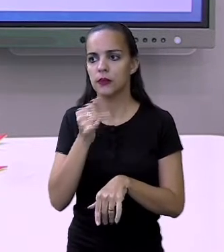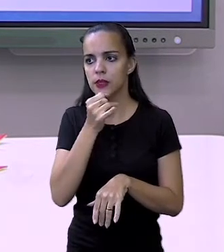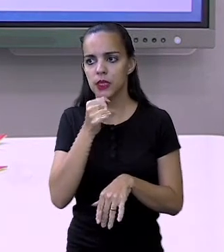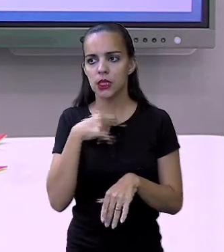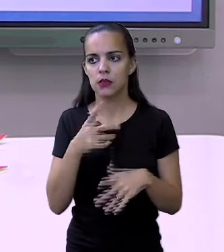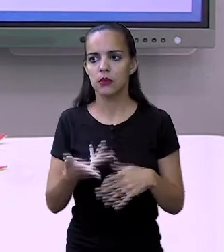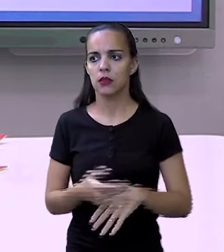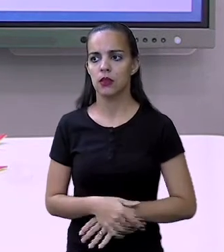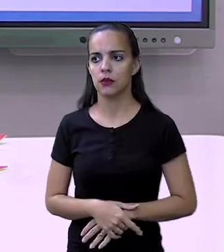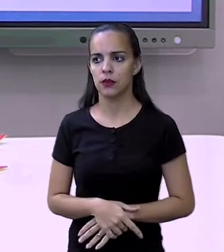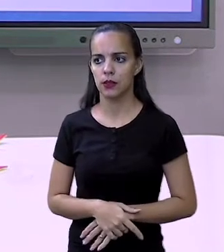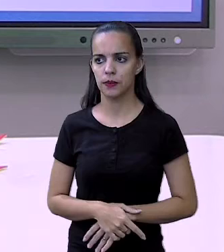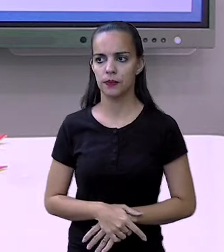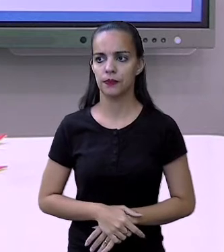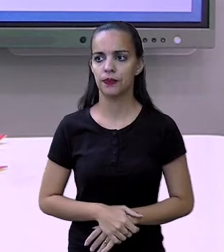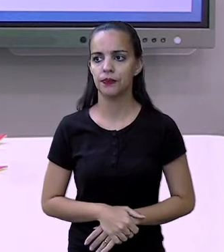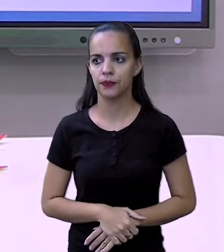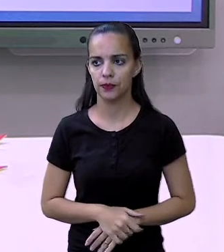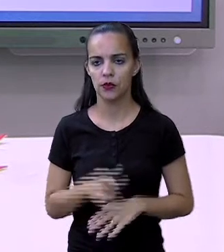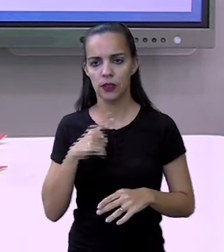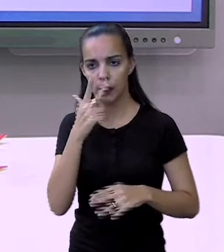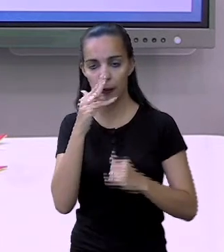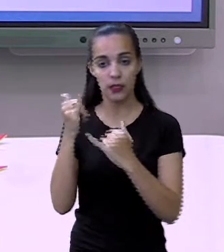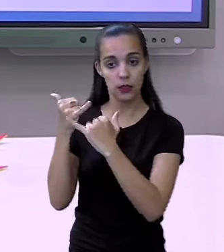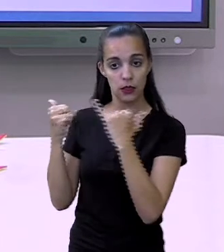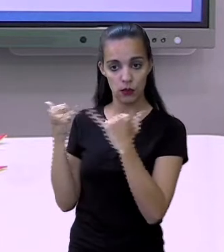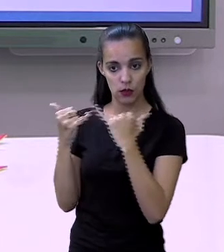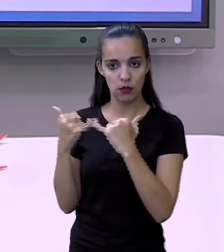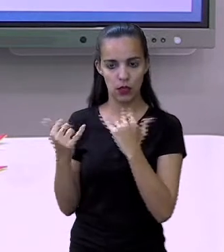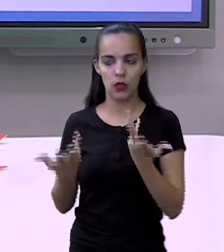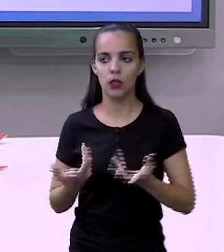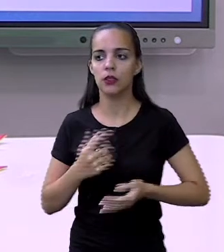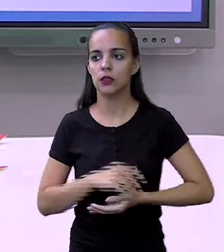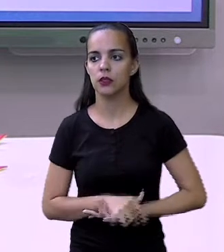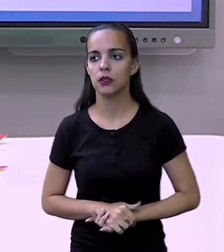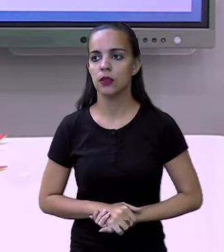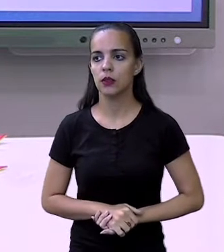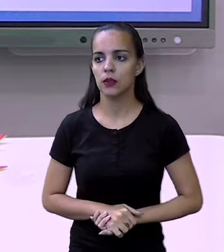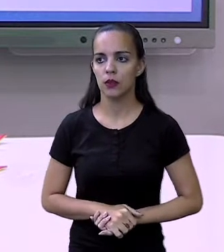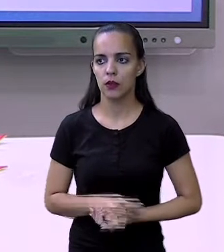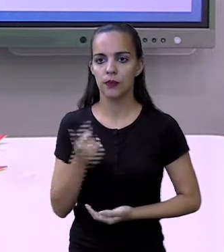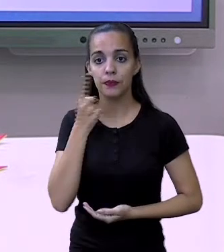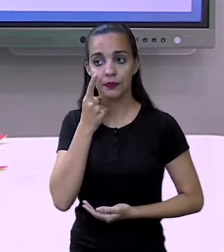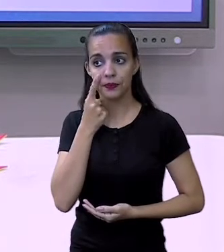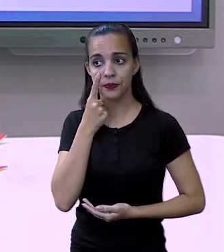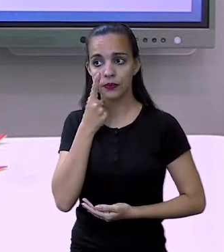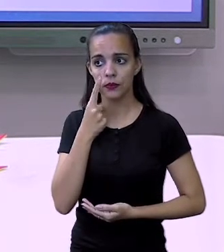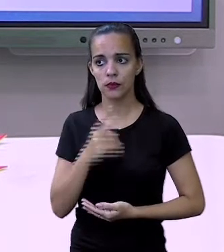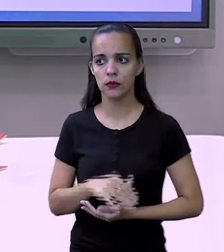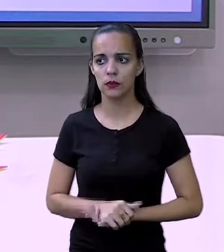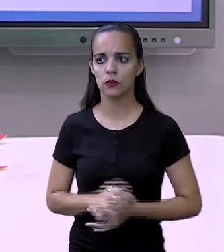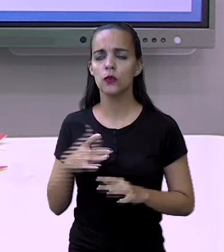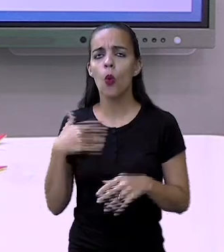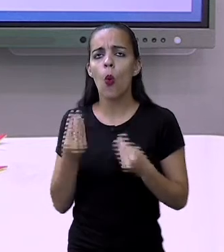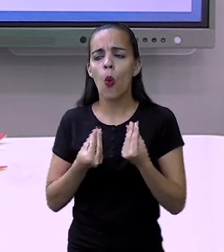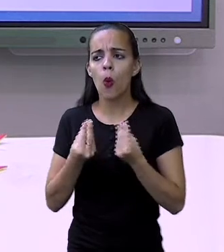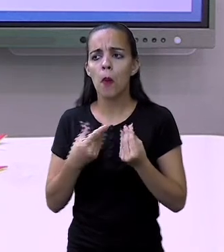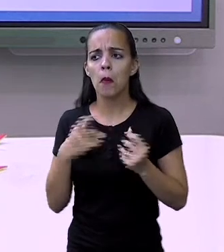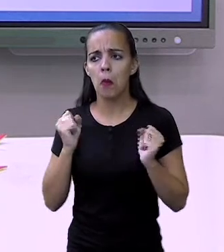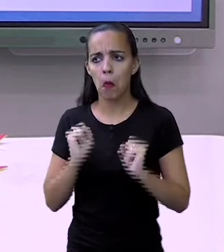triângulos equiláteros, vão ser triângulos semelhantes, certo? Então, vamos ver como que eu